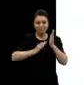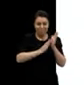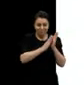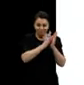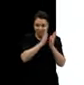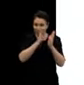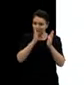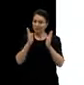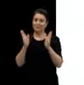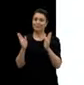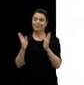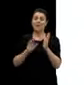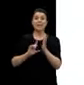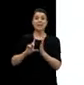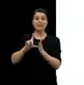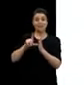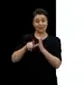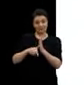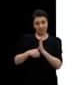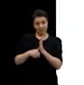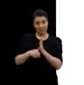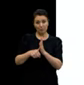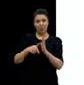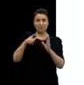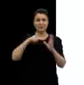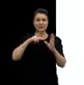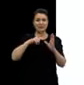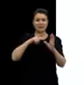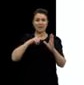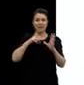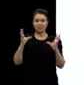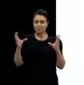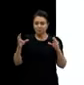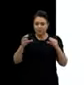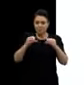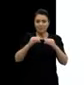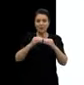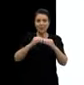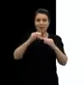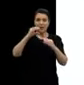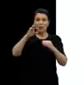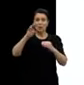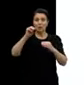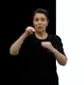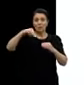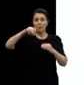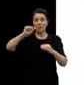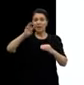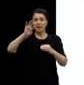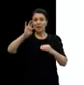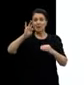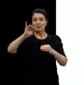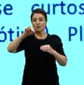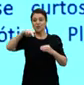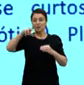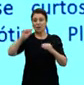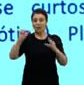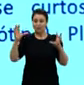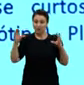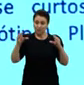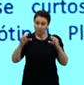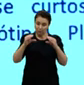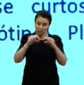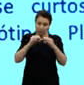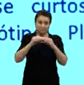desenvolvendo. Depois, a condensação da cromatina. A cromatina vai se condensando, vai